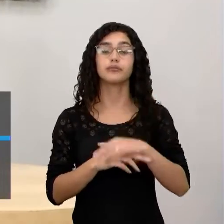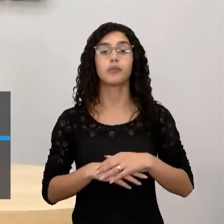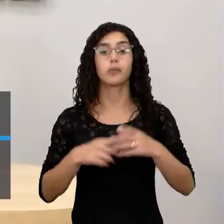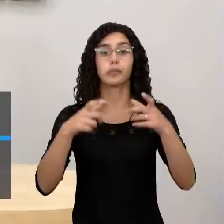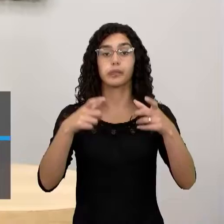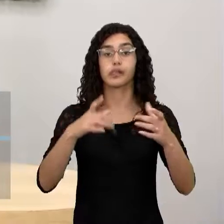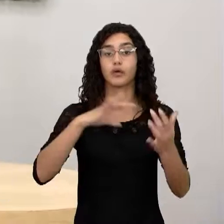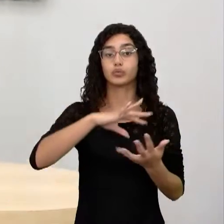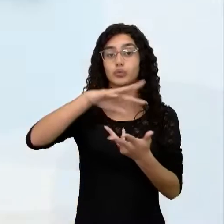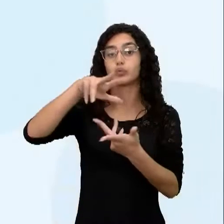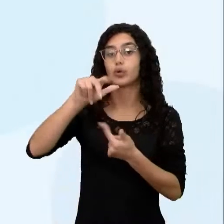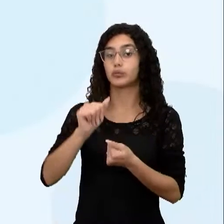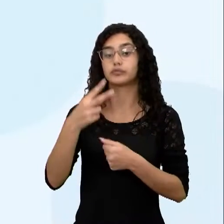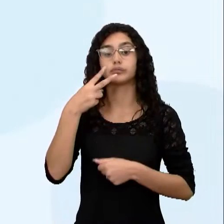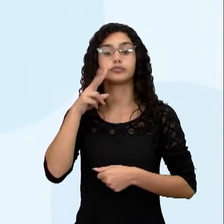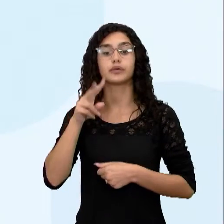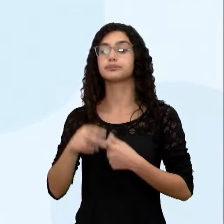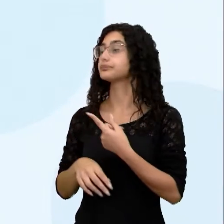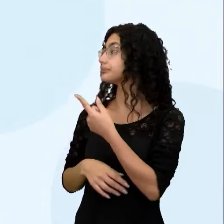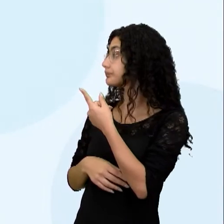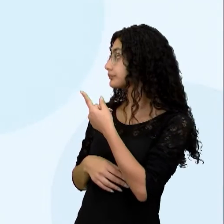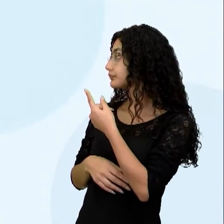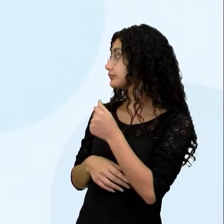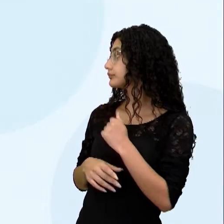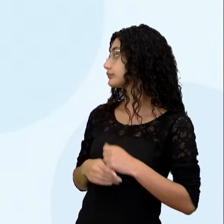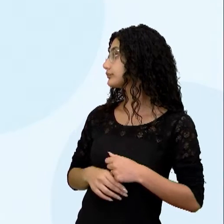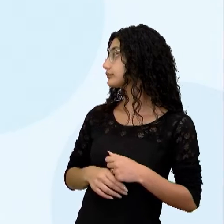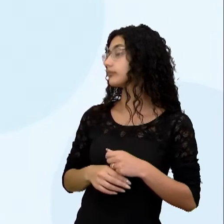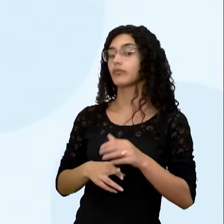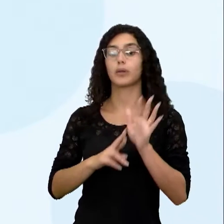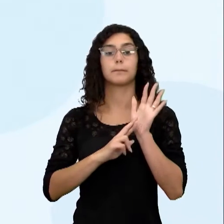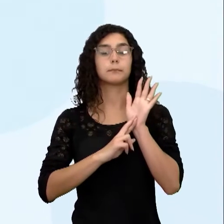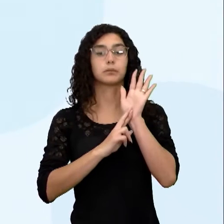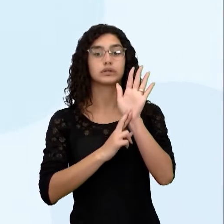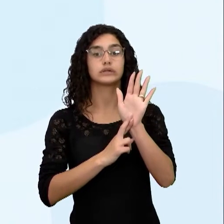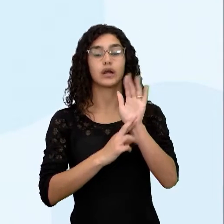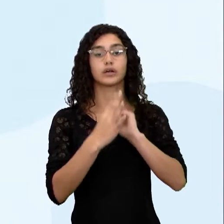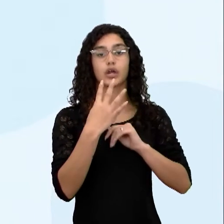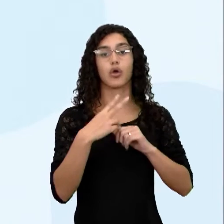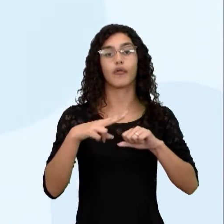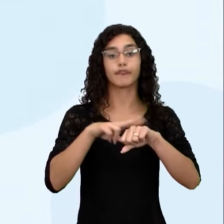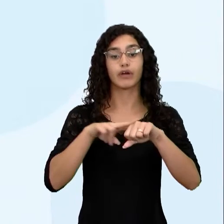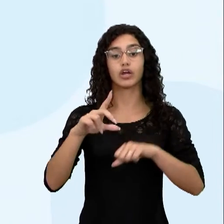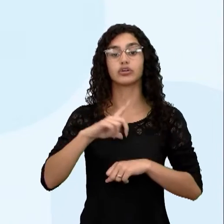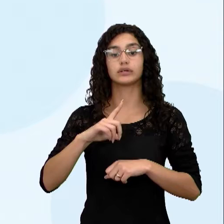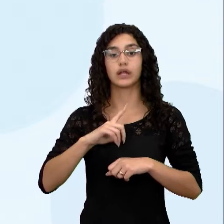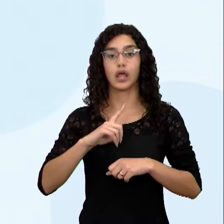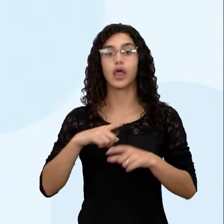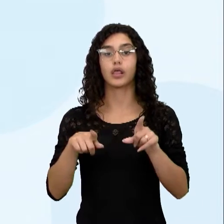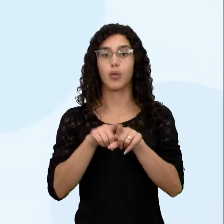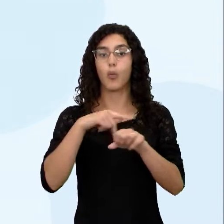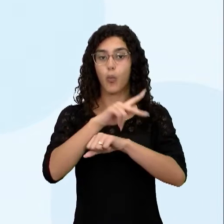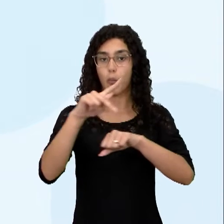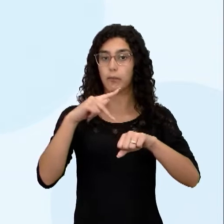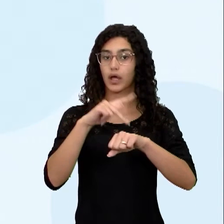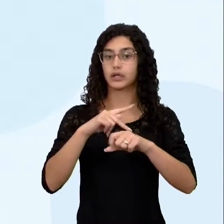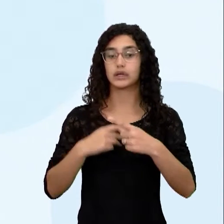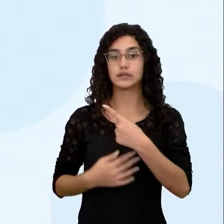localização no globo, né? Então vamos dar uma olhadinha lá, né, destacado em verde, né? Nós temos aí a Oceania e aí a gente vê,